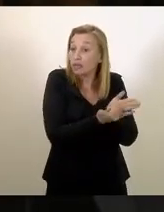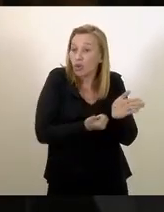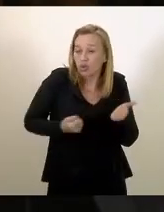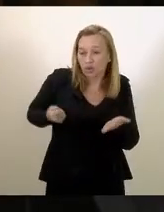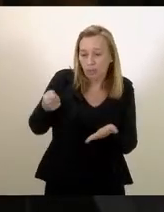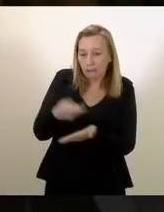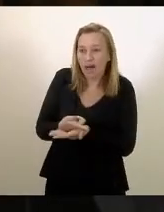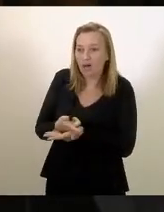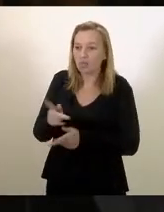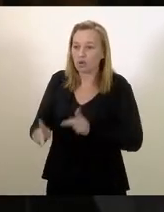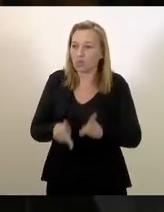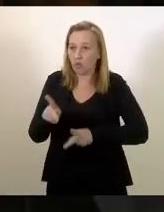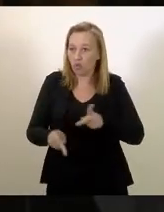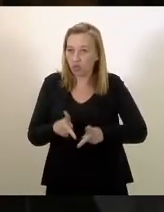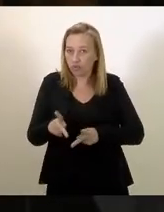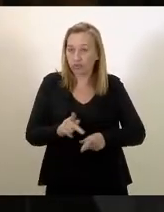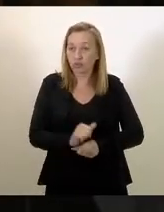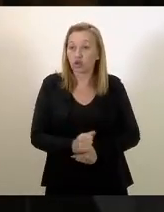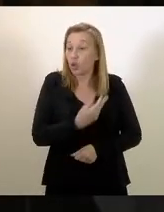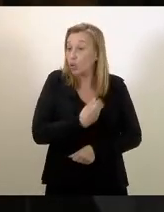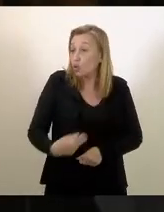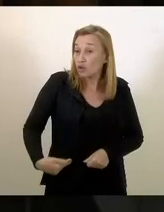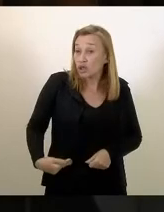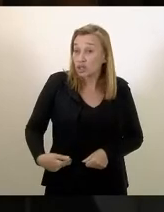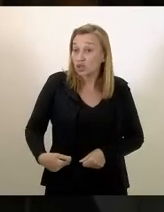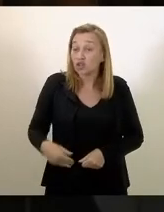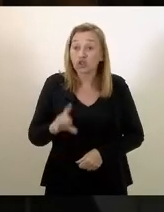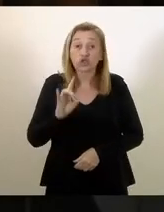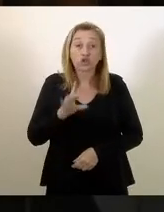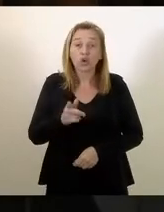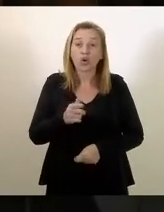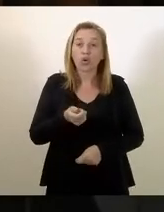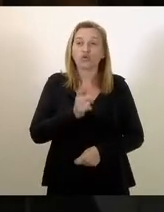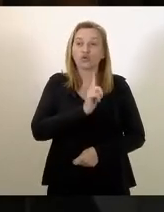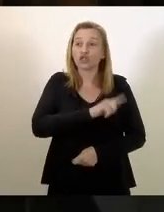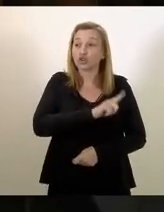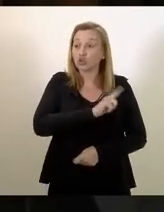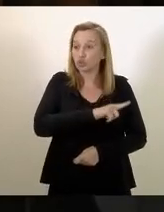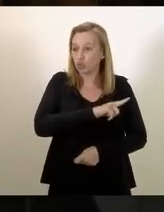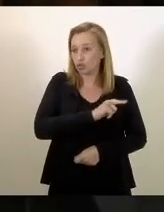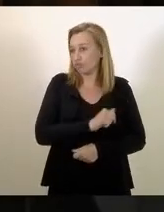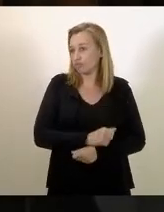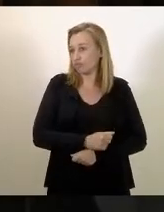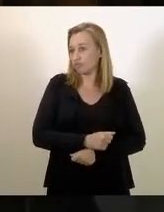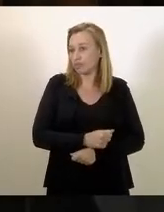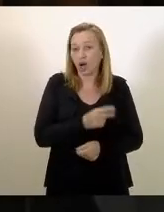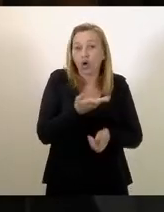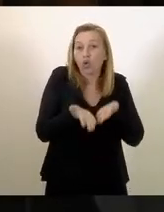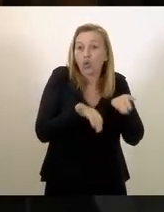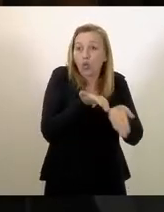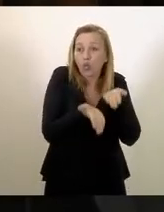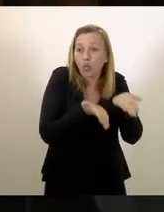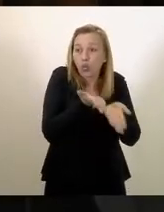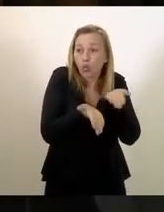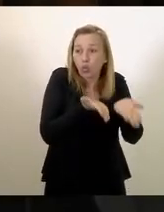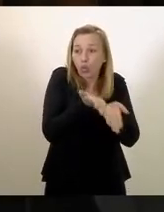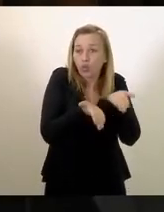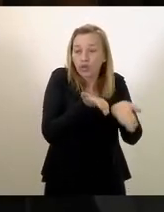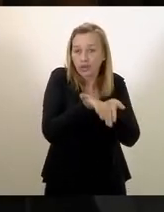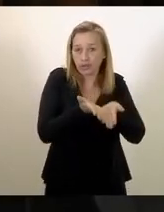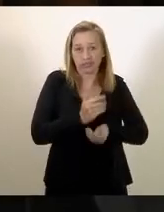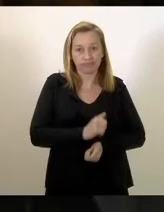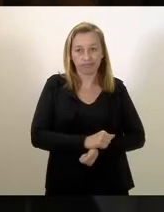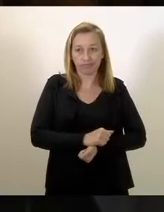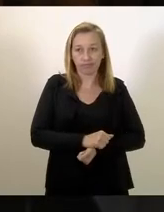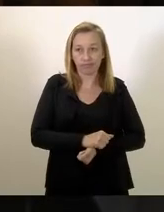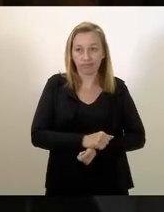pela população o governante é só o gestor do erário a república